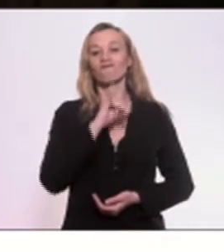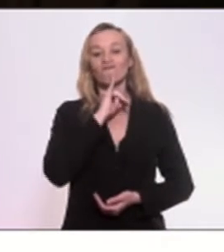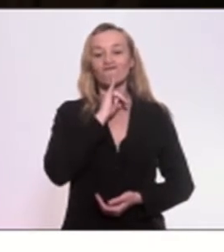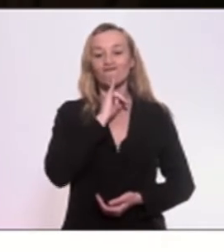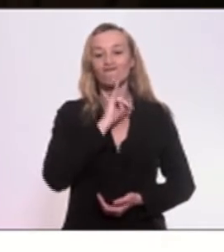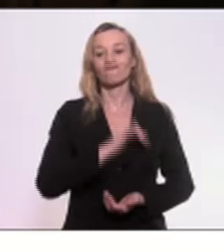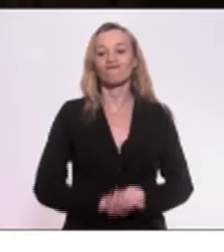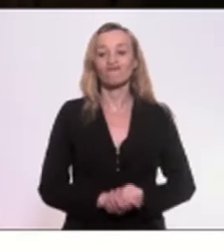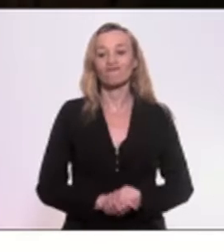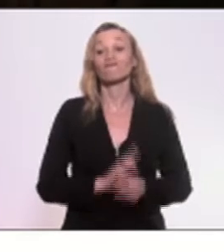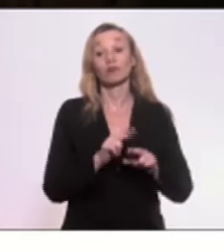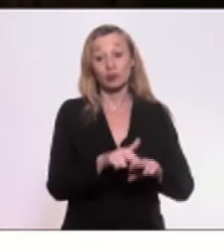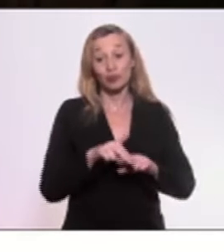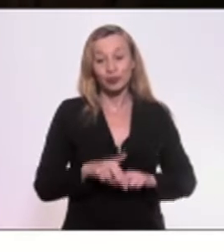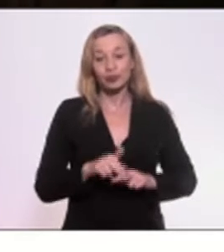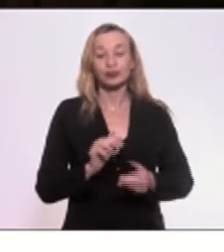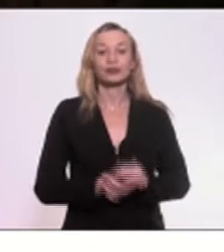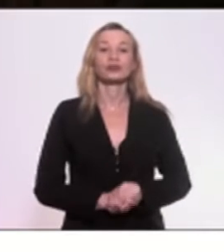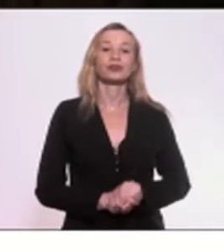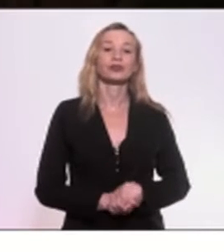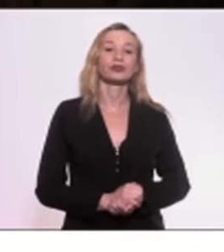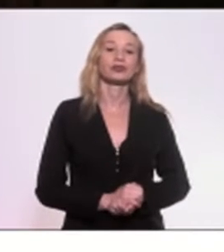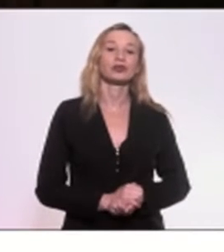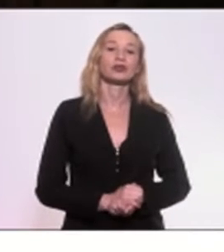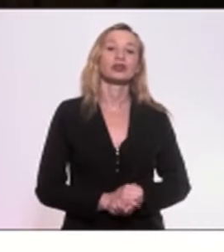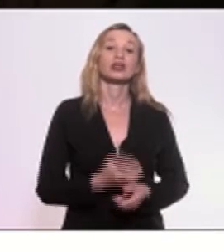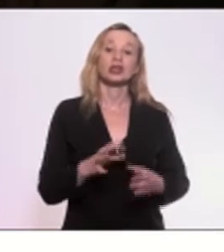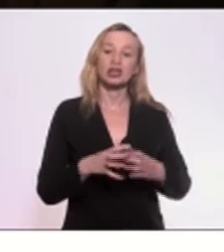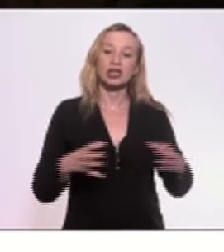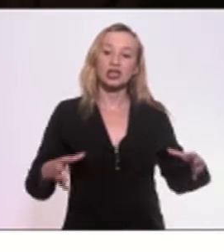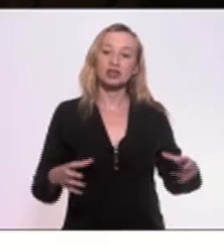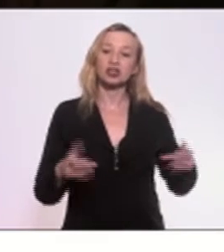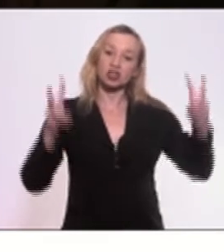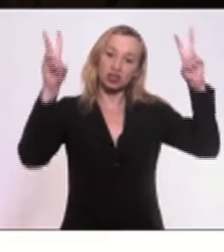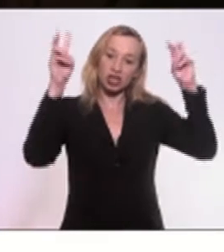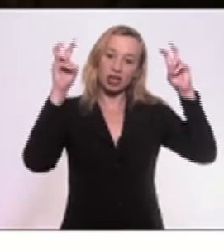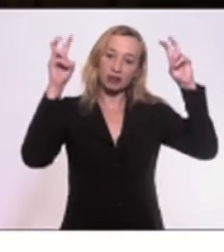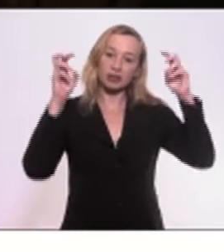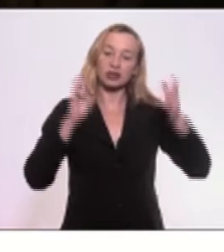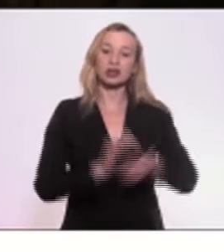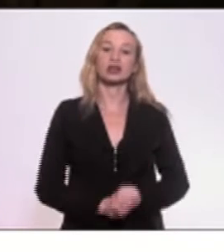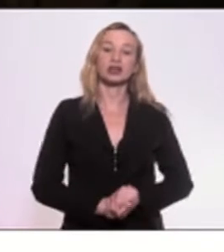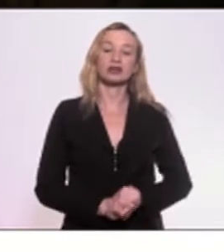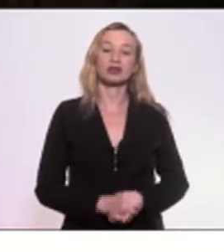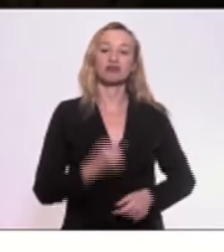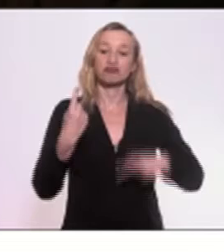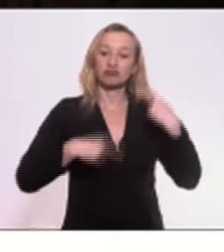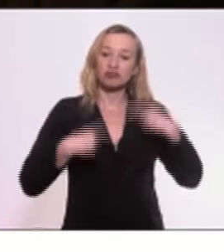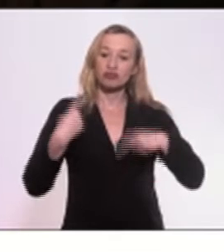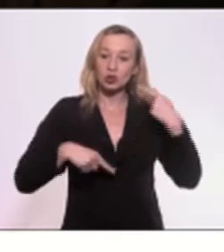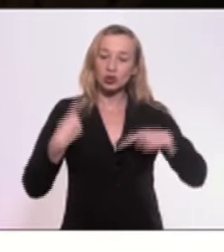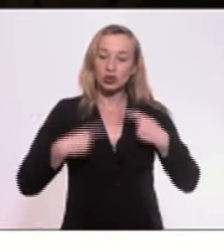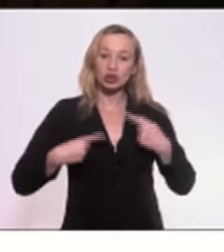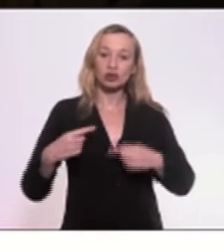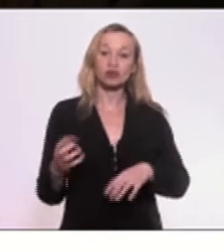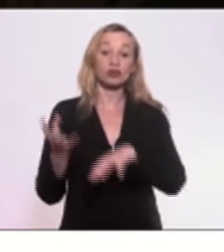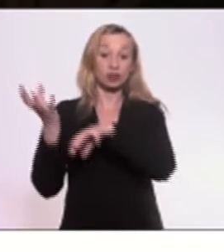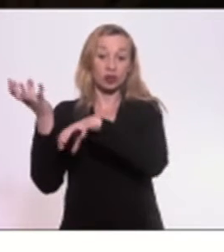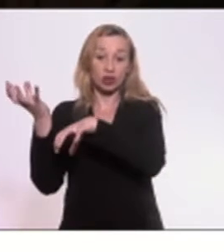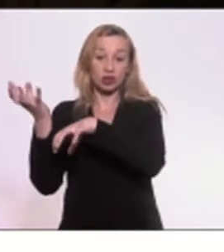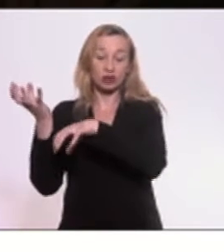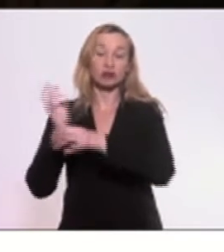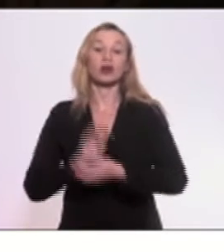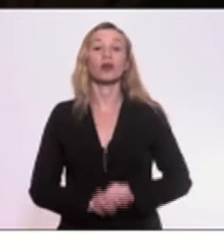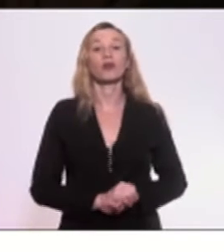Infelizmente. Por isso, um dos grandes temas para serem discutidos no Congresso